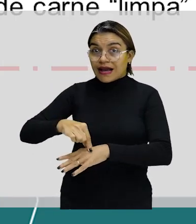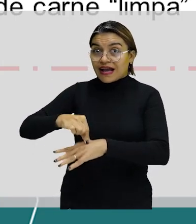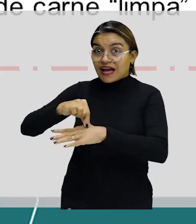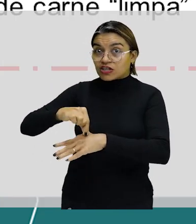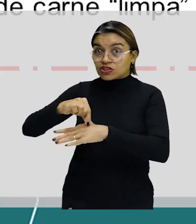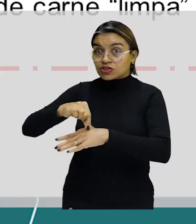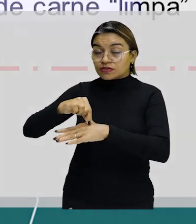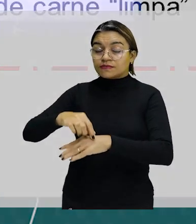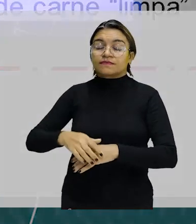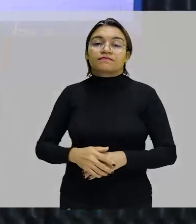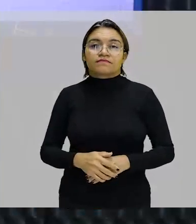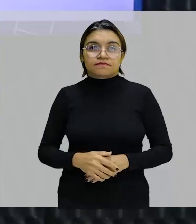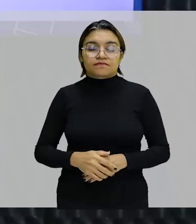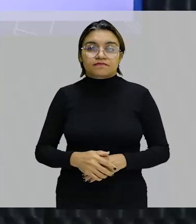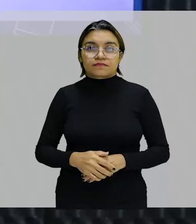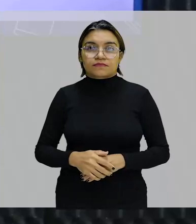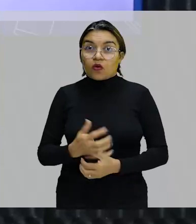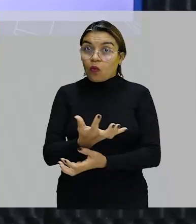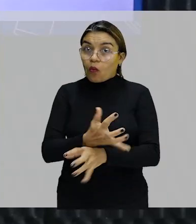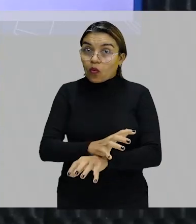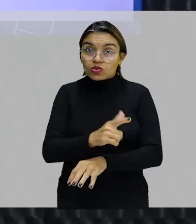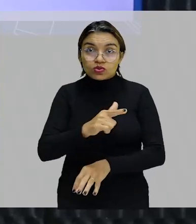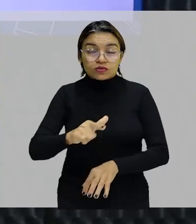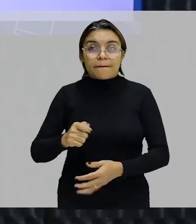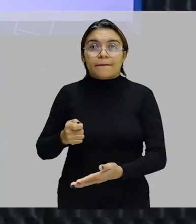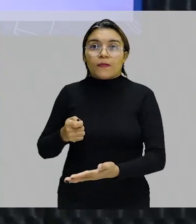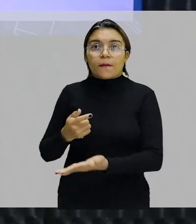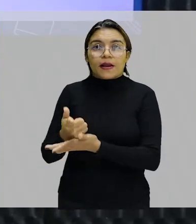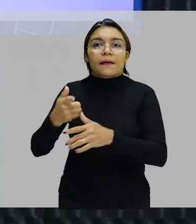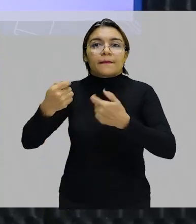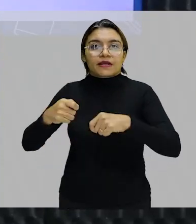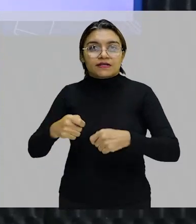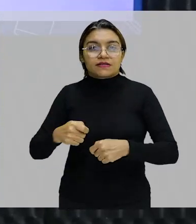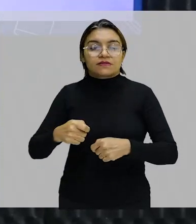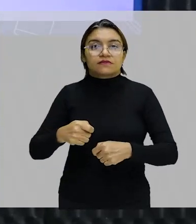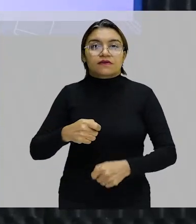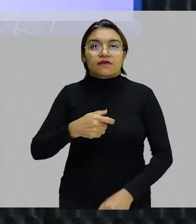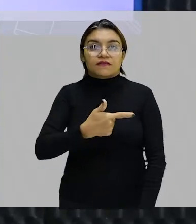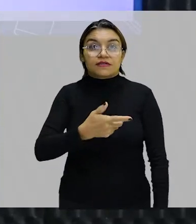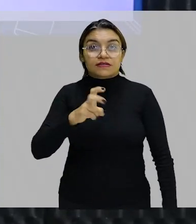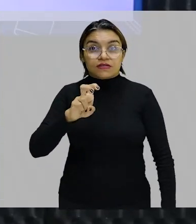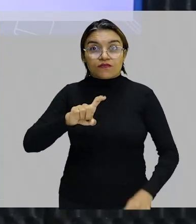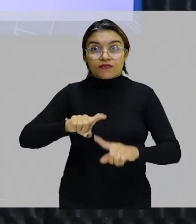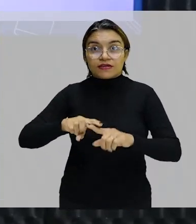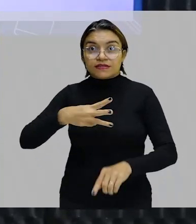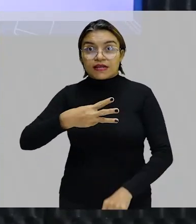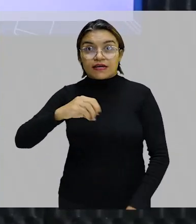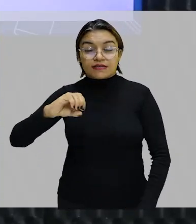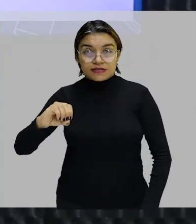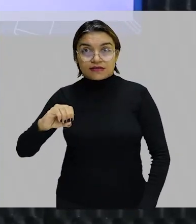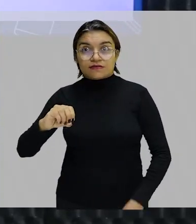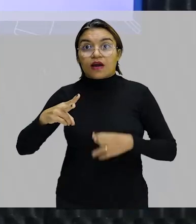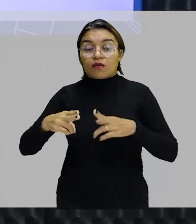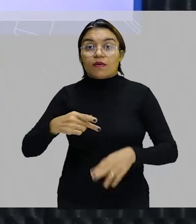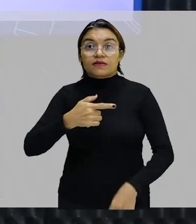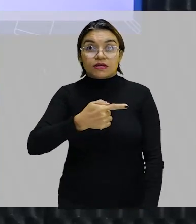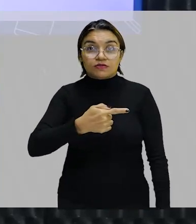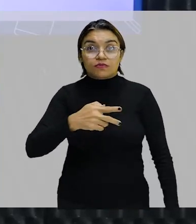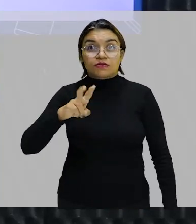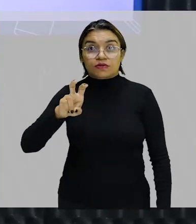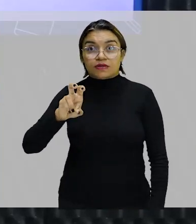limpa, precisaremos comprar, portanto, 25 vezes 300, ou seja, 7.500 gramas, ou